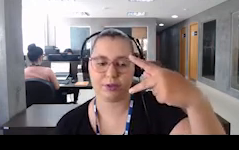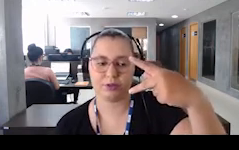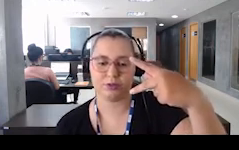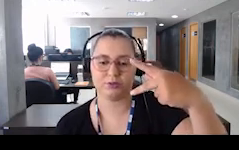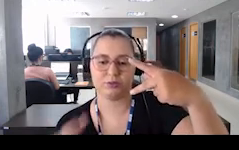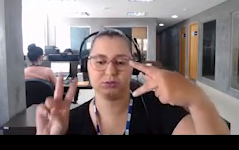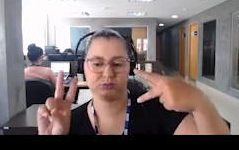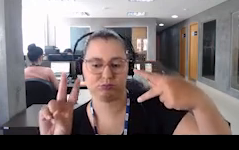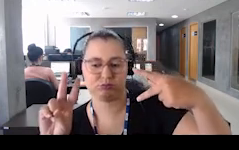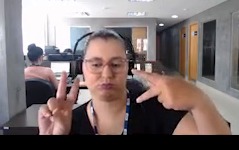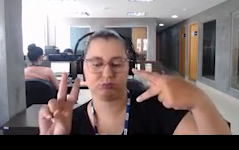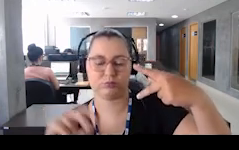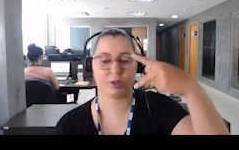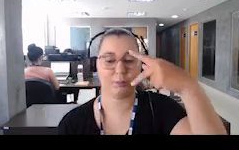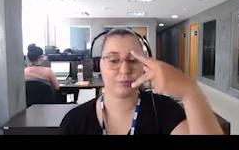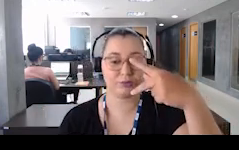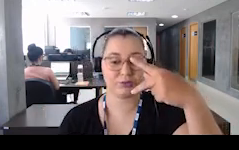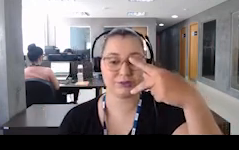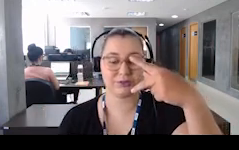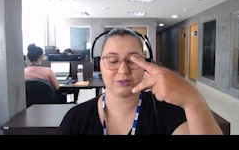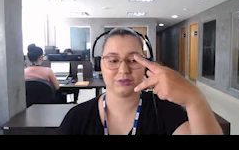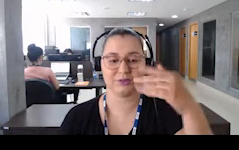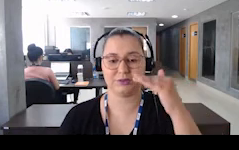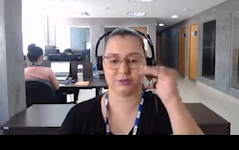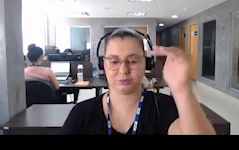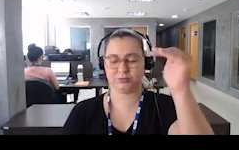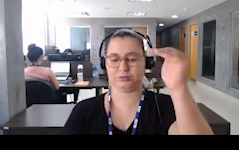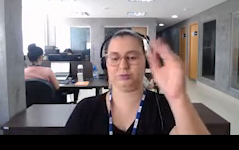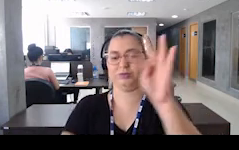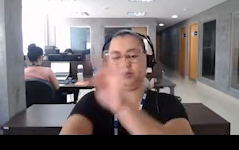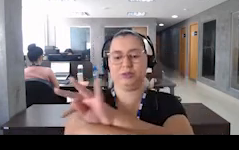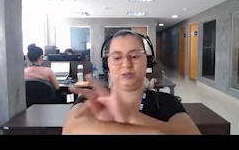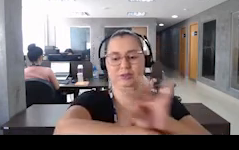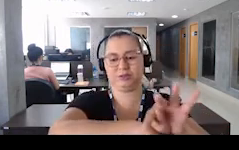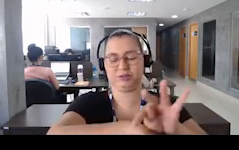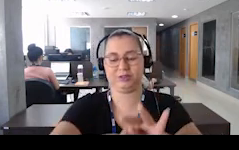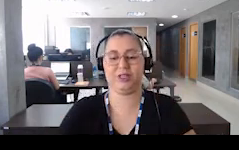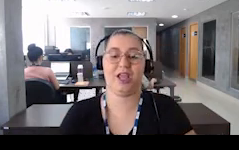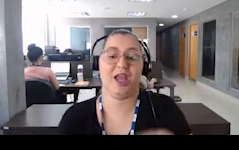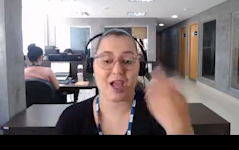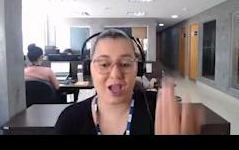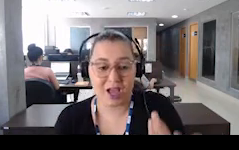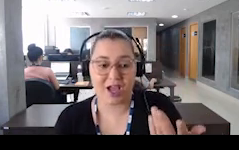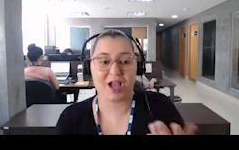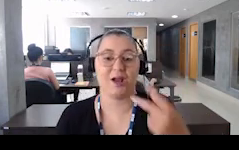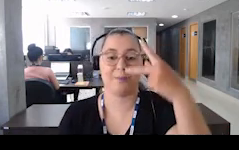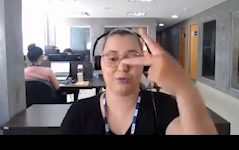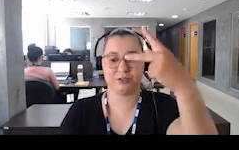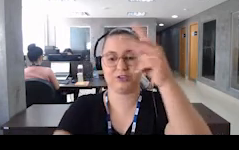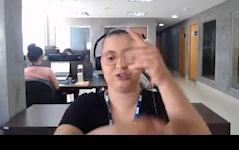triângulo? Sobrou a potência e a tensão. A potência está em cima e a tensão está embaixo, então eu vou dividir a potência